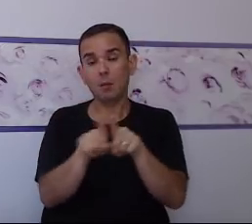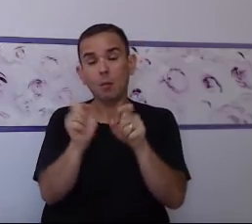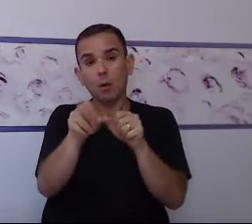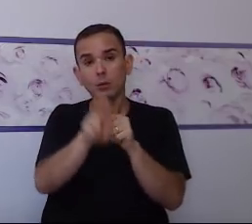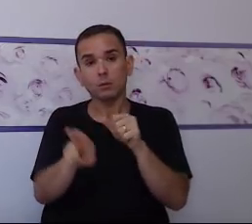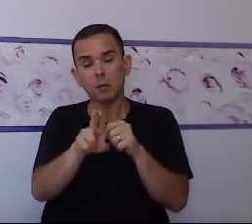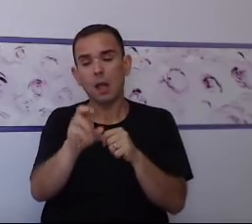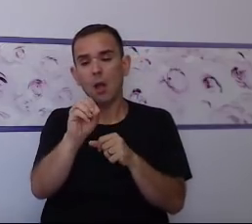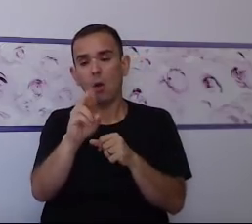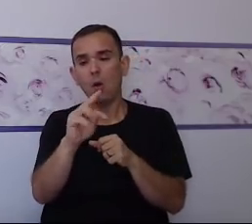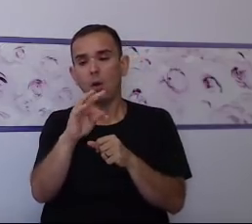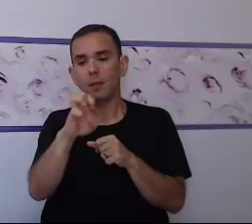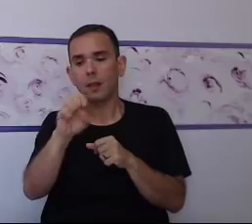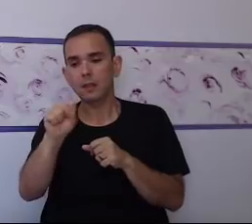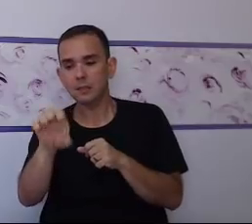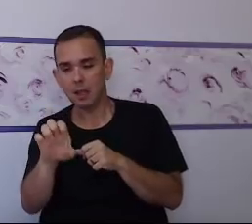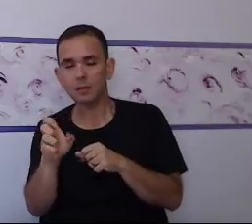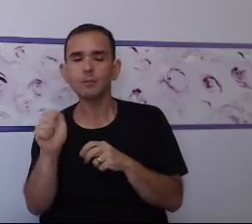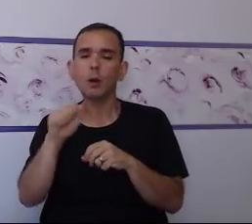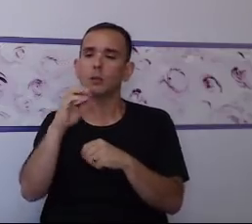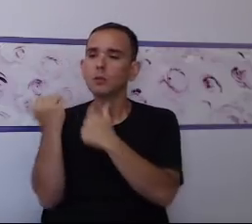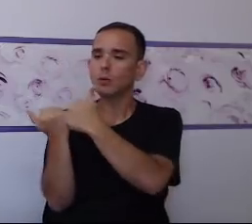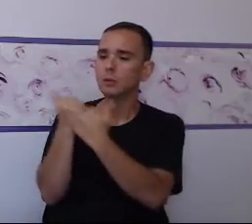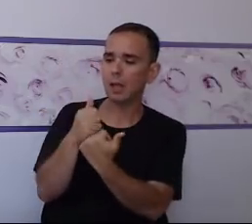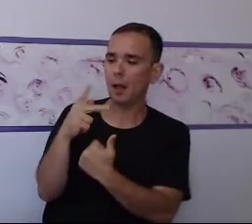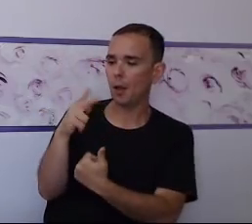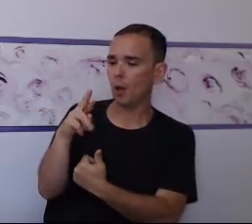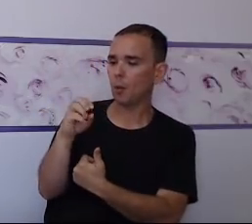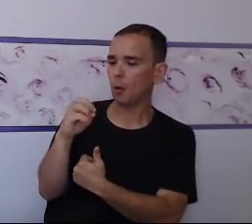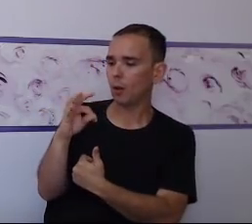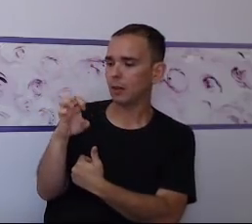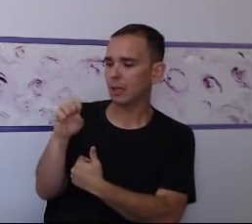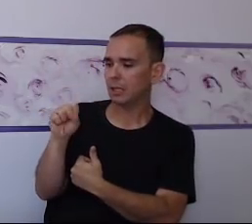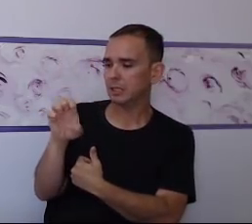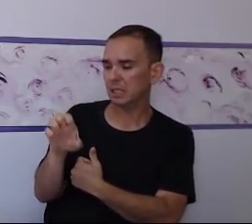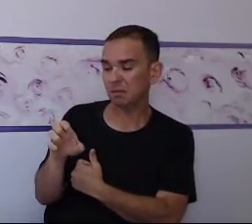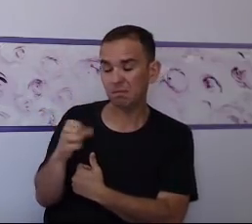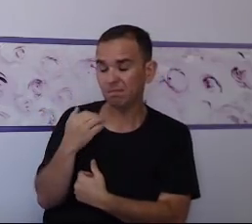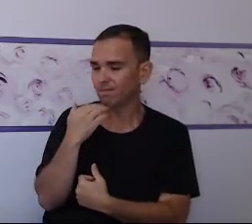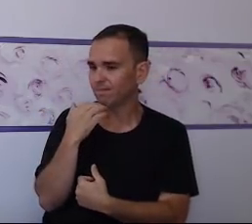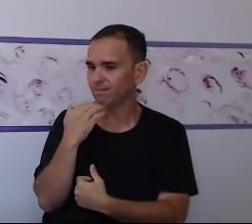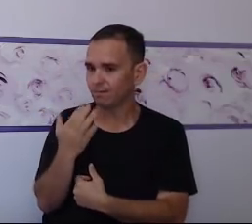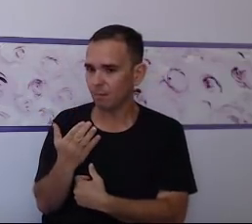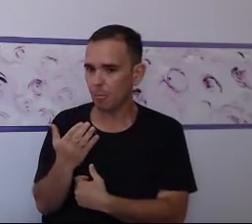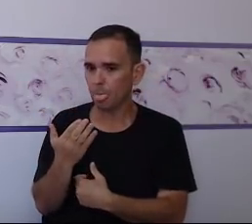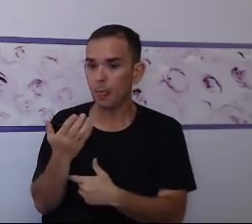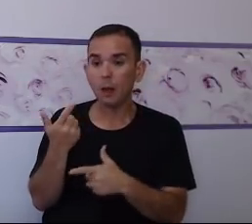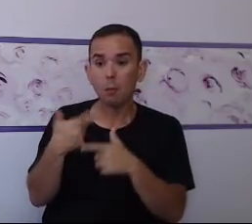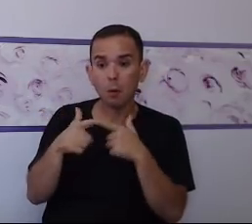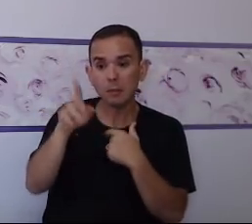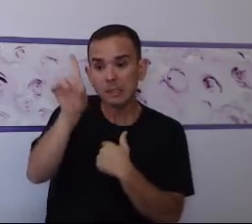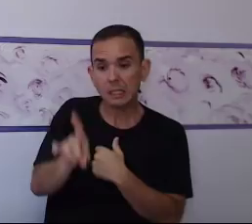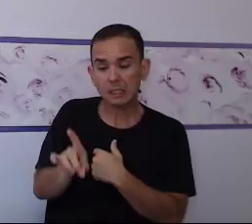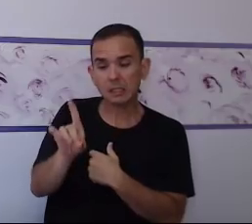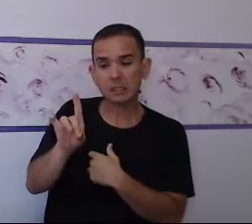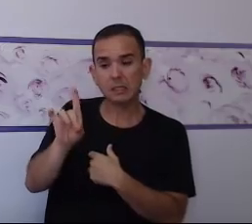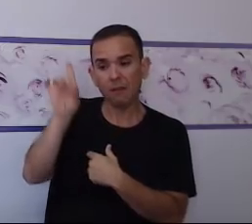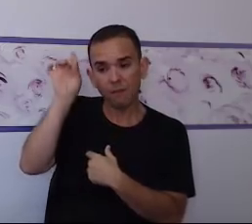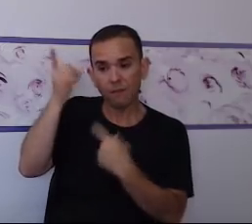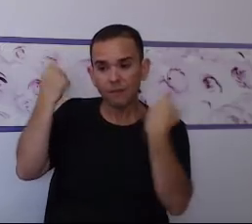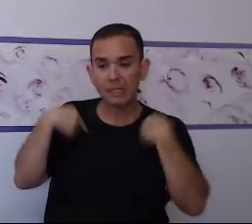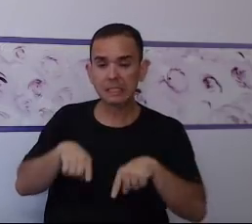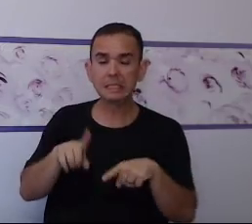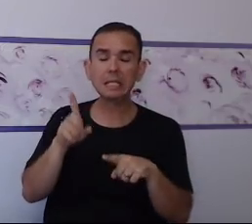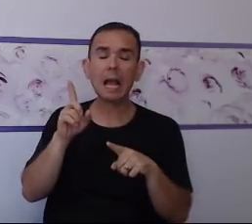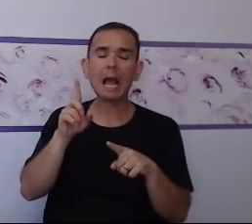uma órtese, mesmo que a gente coloque uma prótese. Então, tem casos de deficiência física que é irreversível.